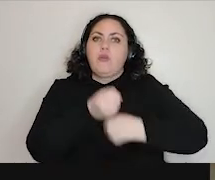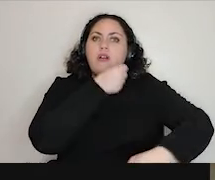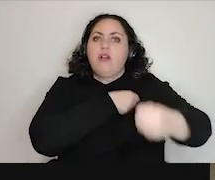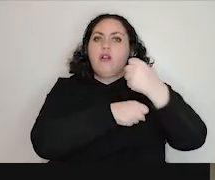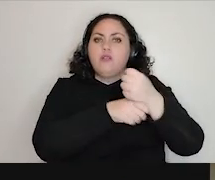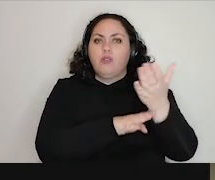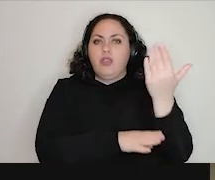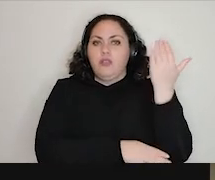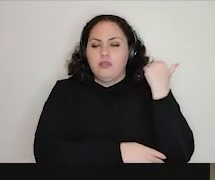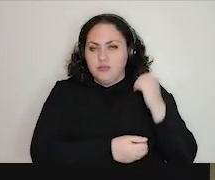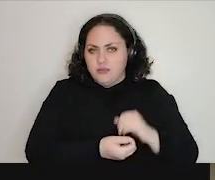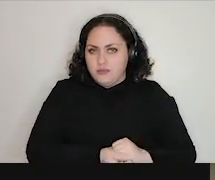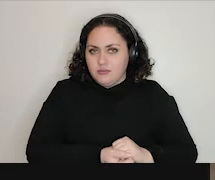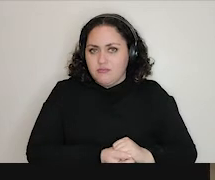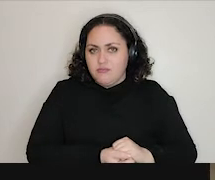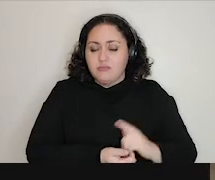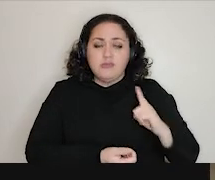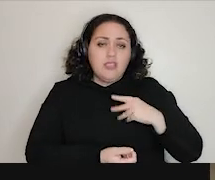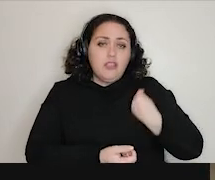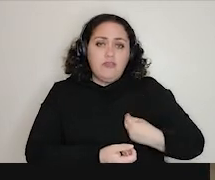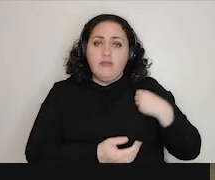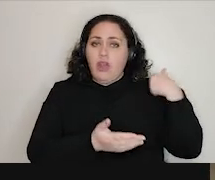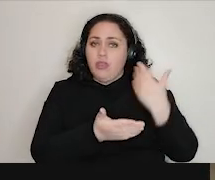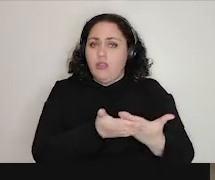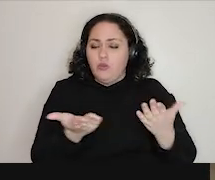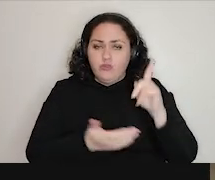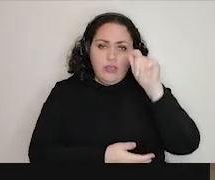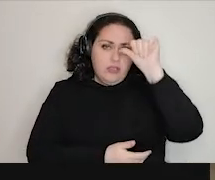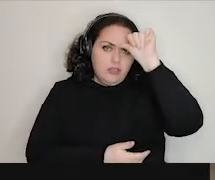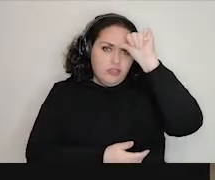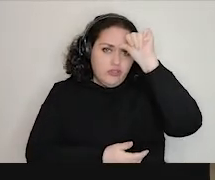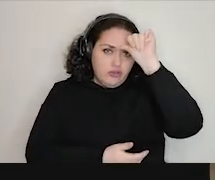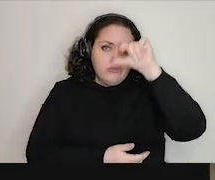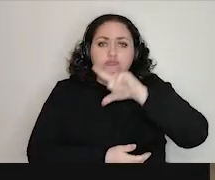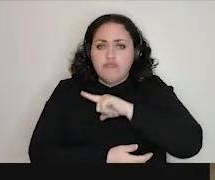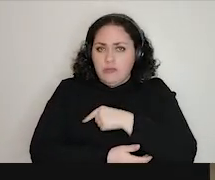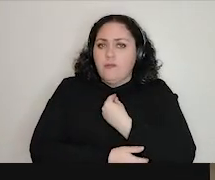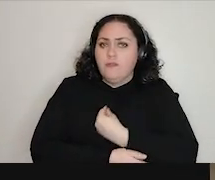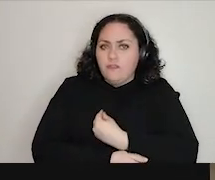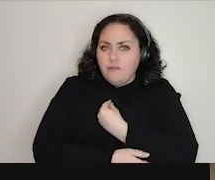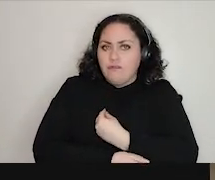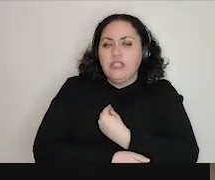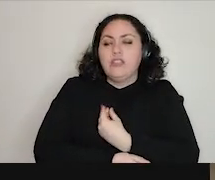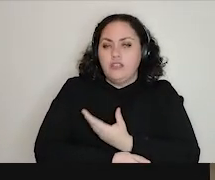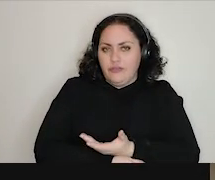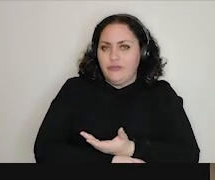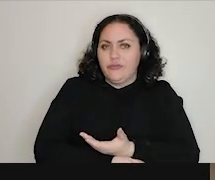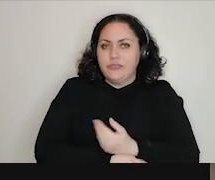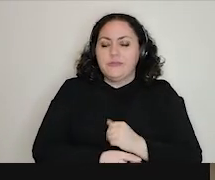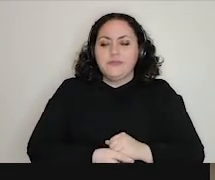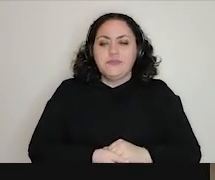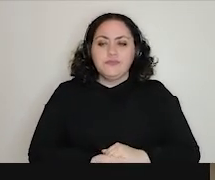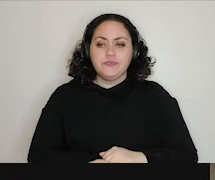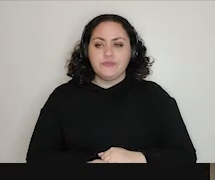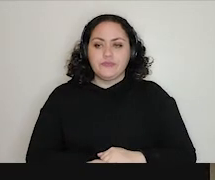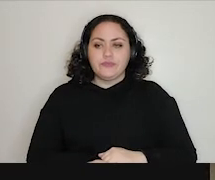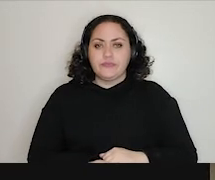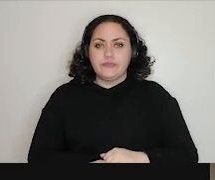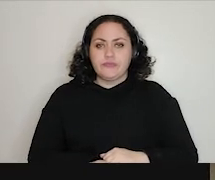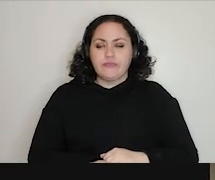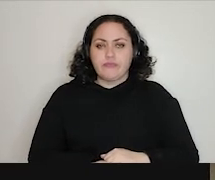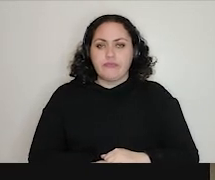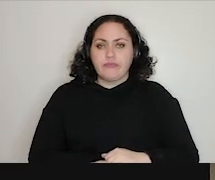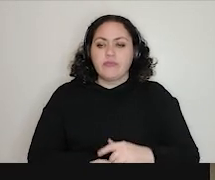anos atrás, né, que atravessaram milênios e que estão até hoje lá na Índia, tendo a sua existência,